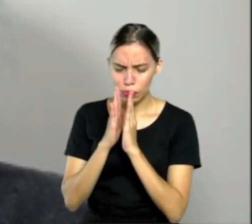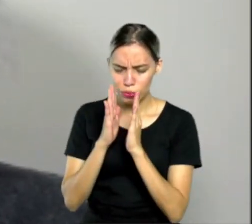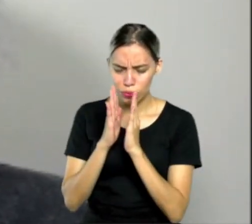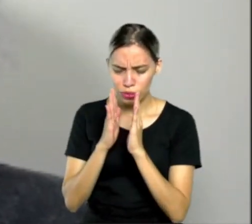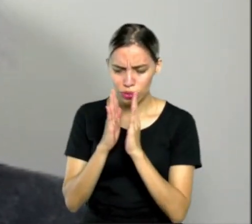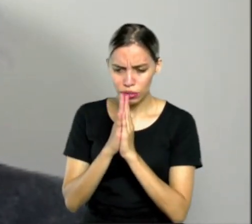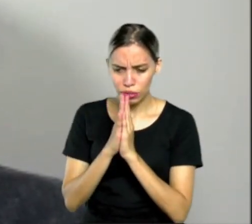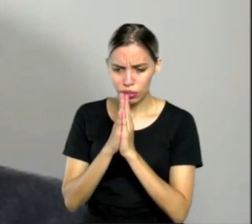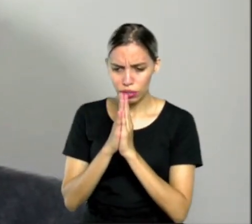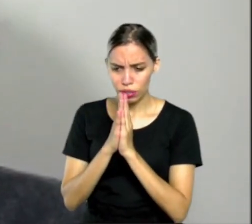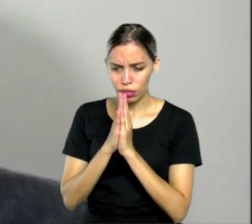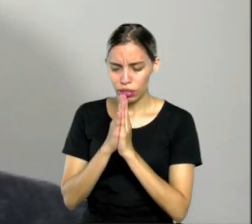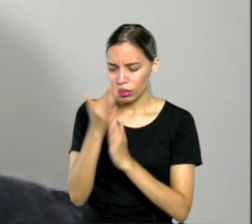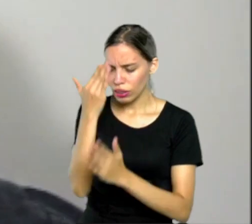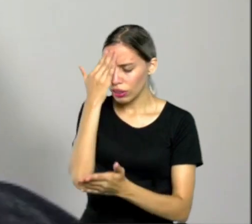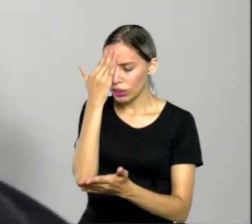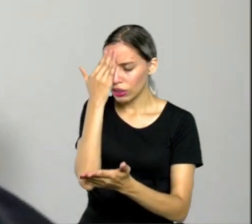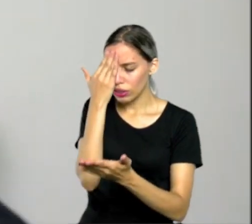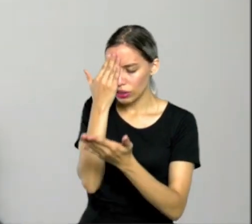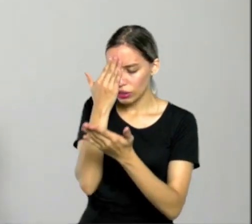na onipotência.